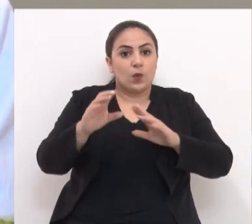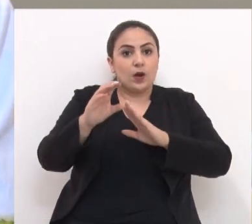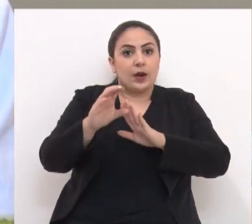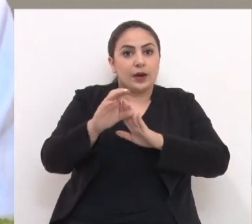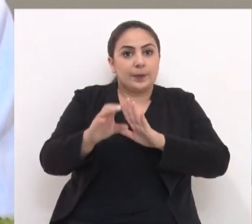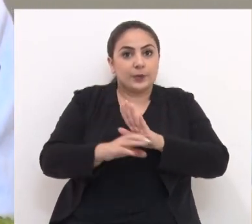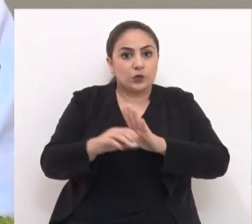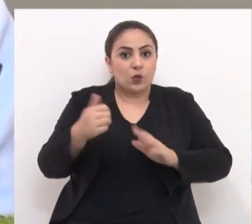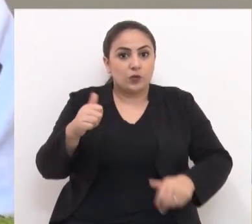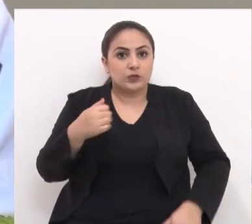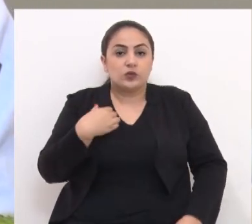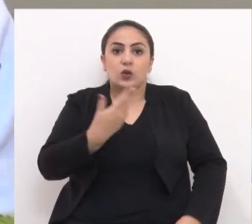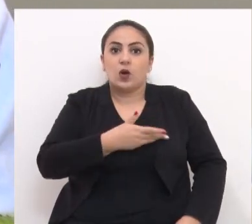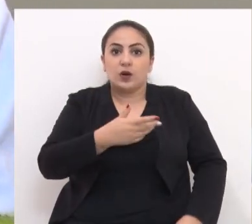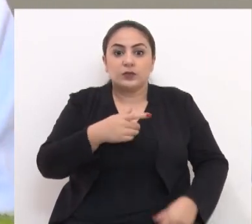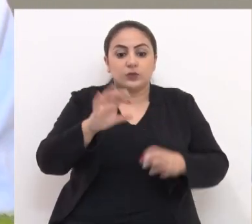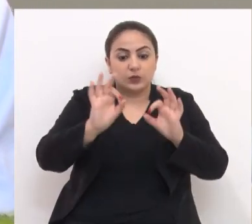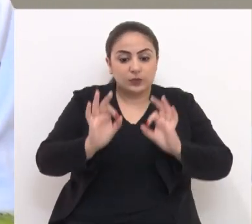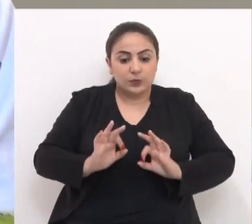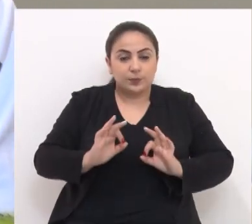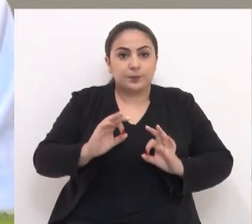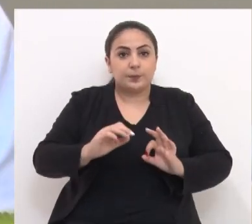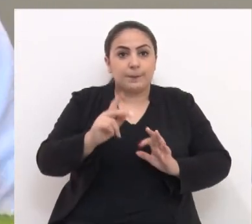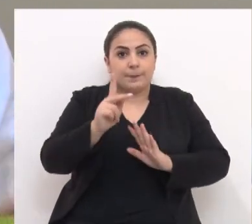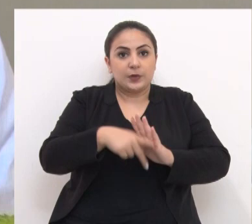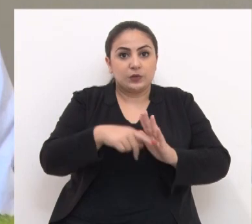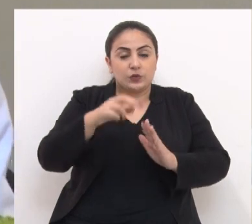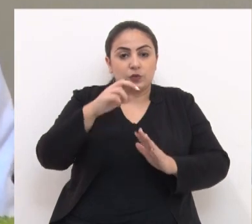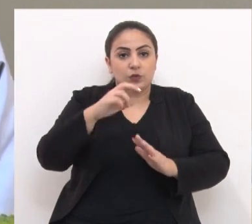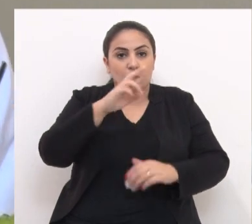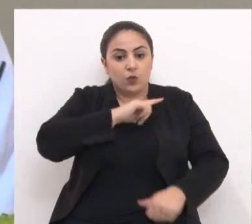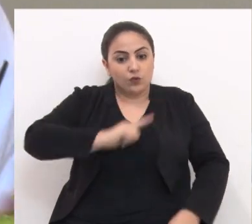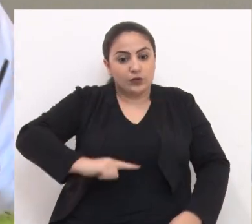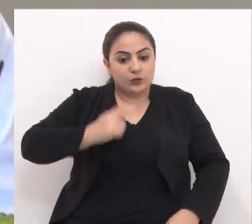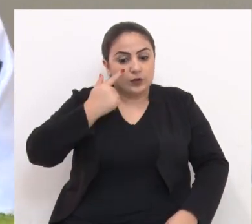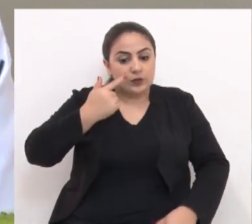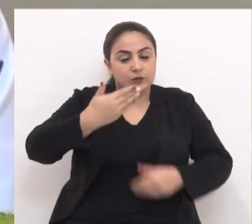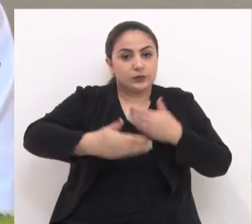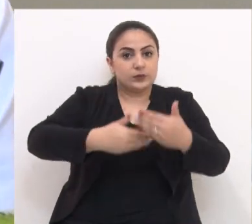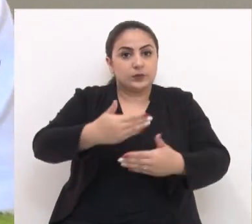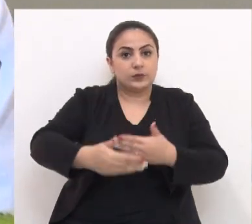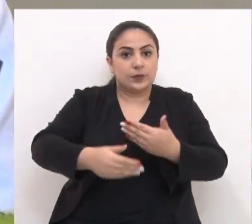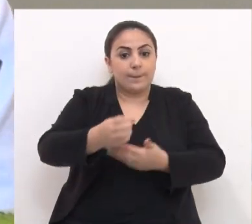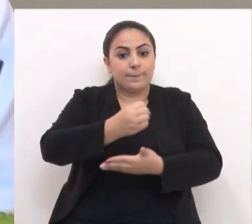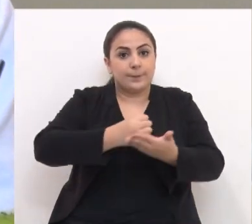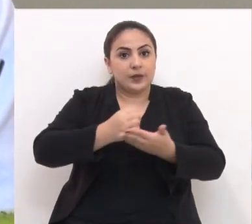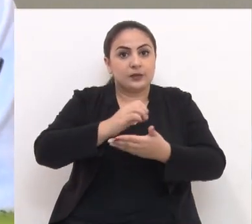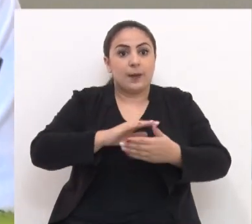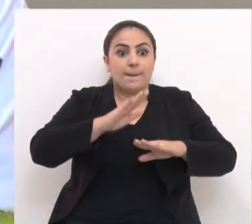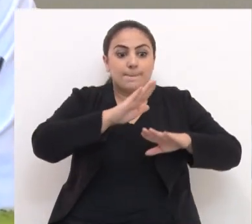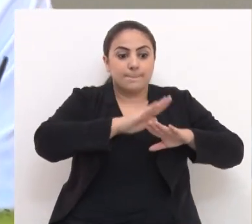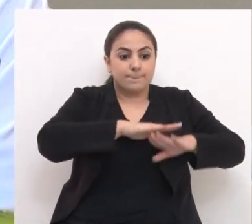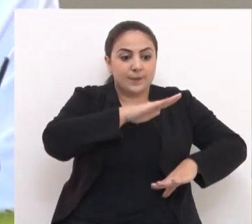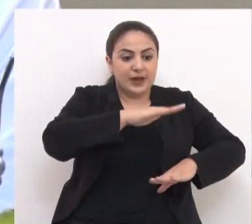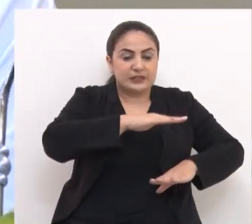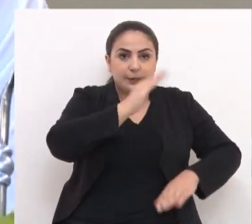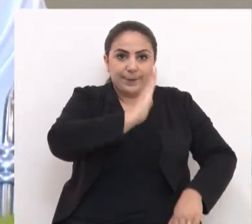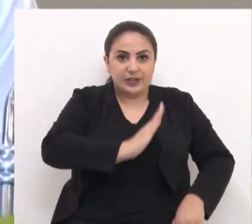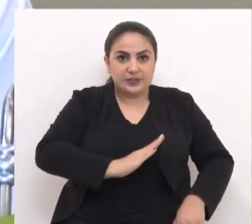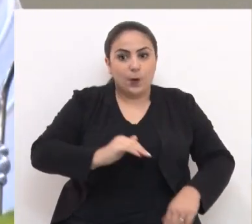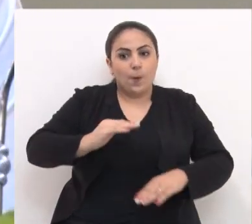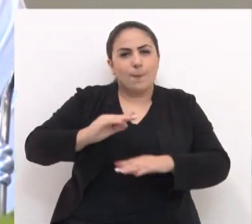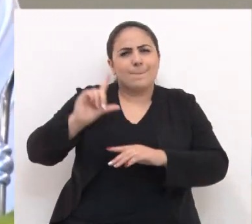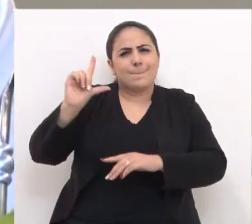redigimos o capítulo onde nós escrevemos no plano de governo O Caminho para a Prosperidade, uma frase: mais Brasil e